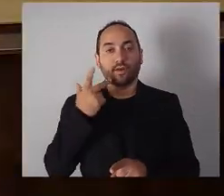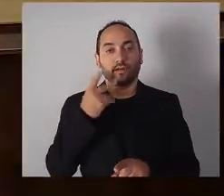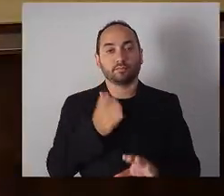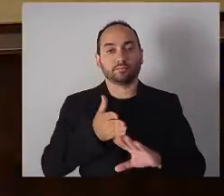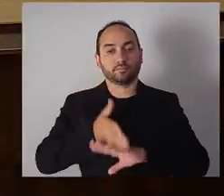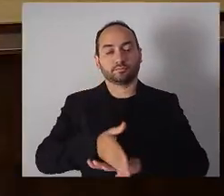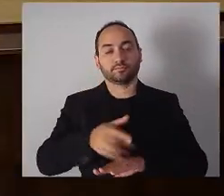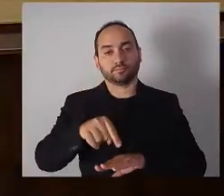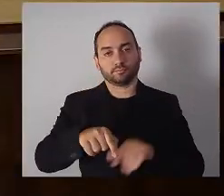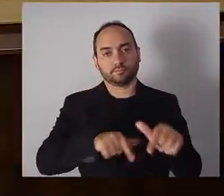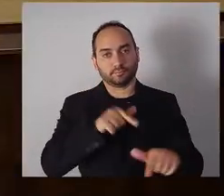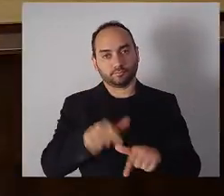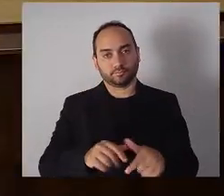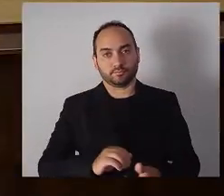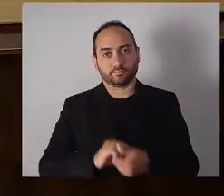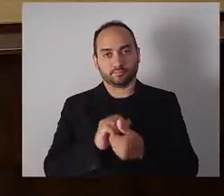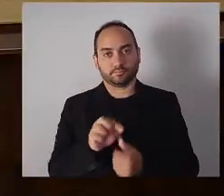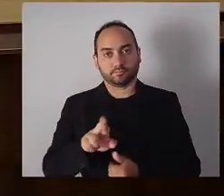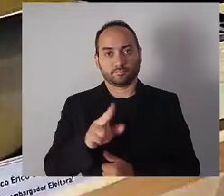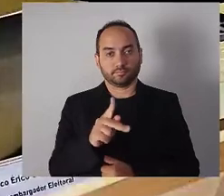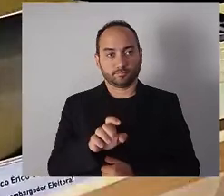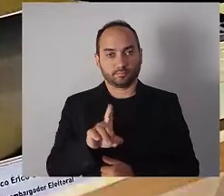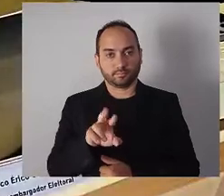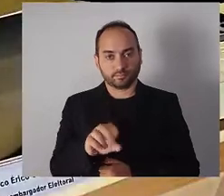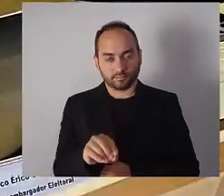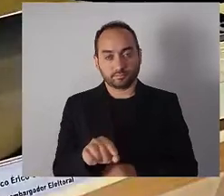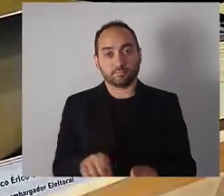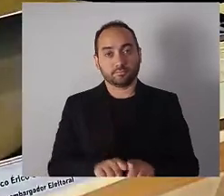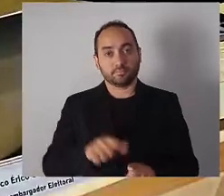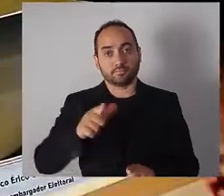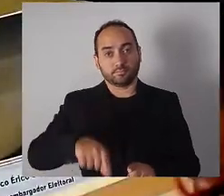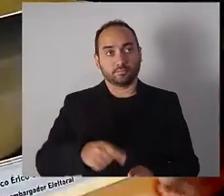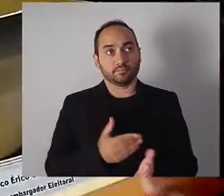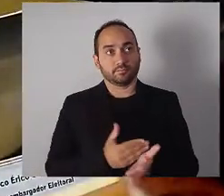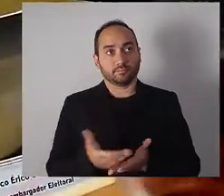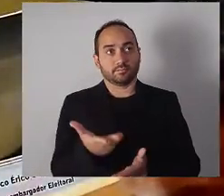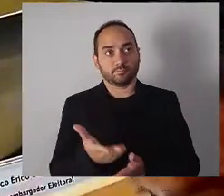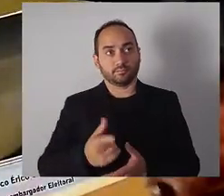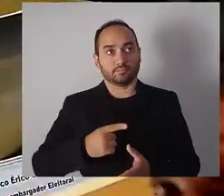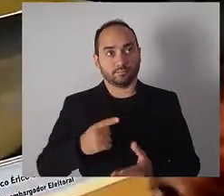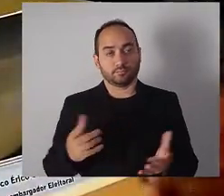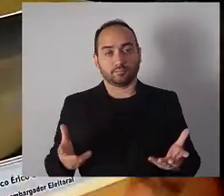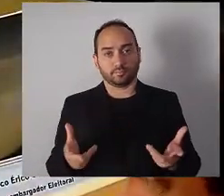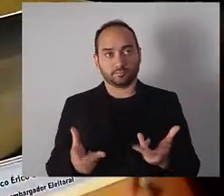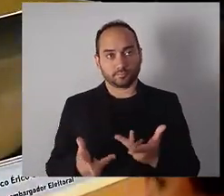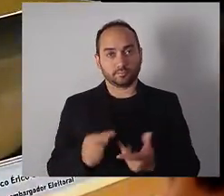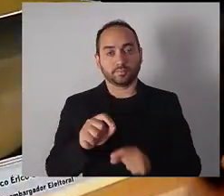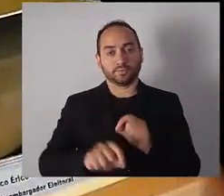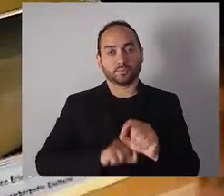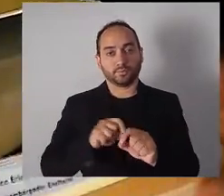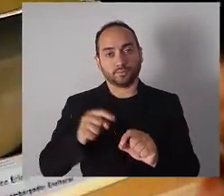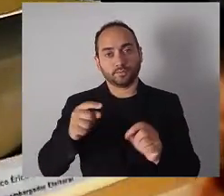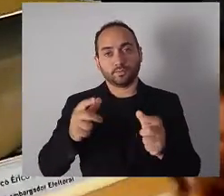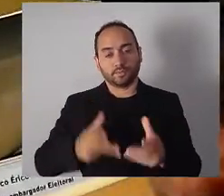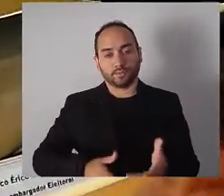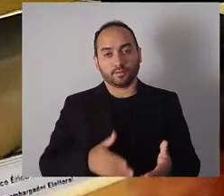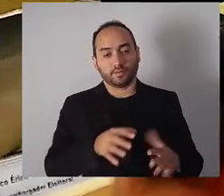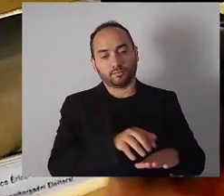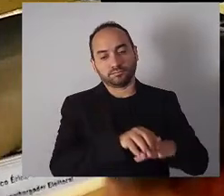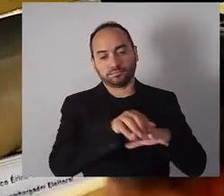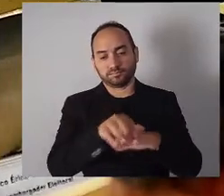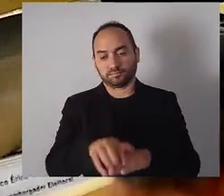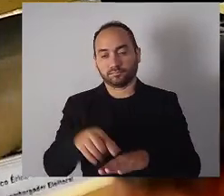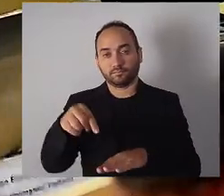em nome do doutor Pedro. Mais uma vez, parabenizo, senhor presidente, a iniciativa de Vossa Excelência em estar trazendo a sessão itinerante, desta